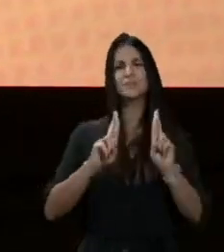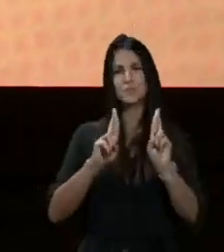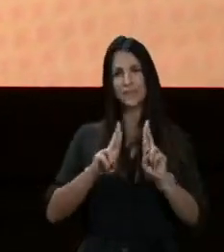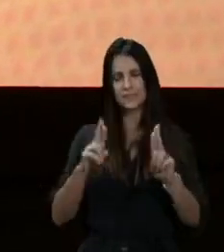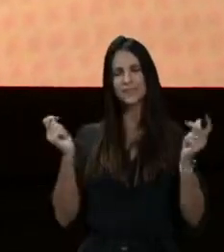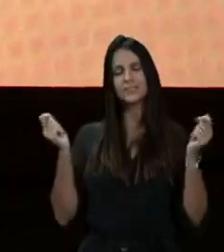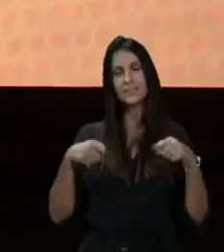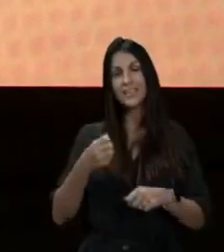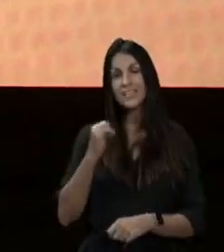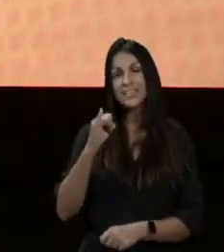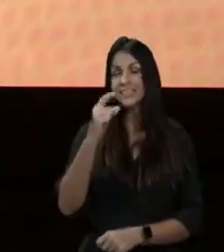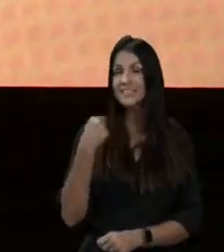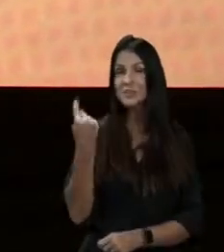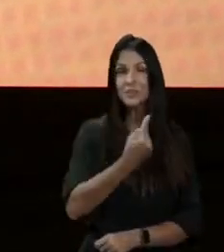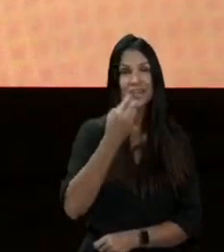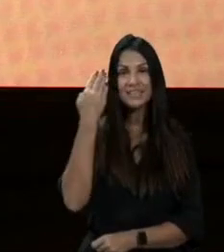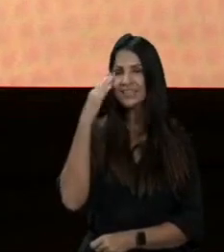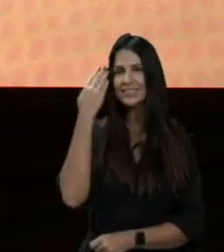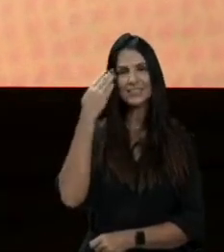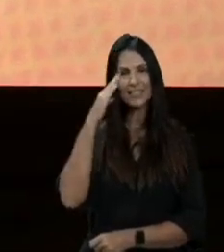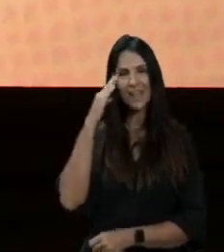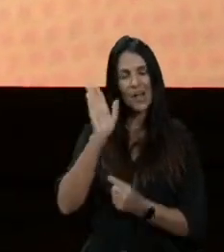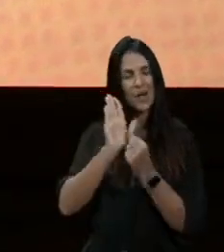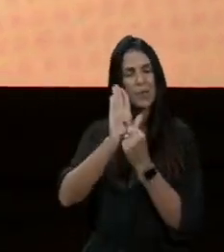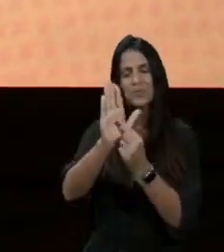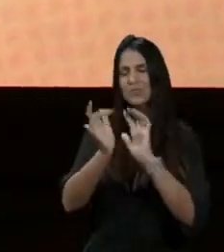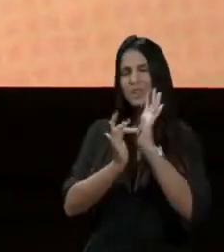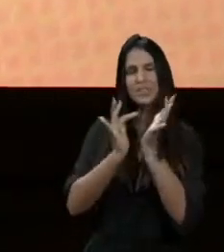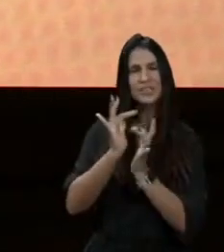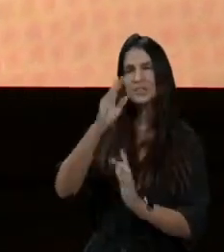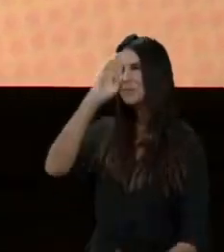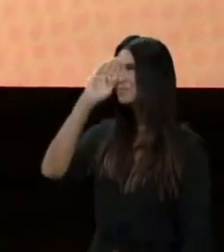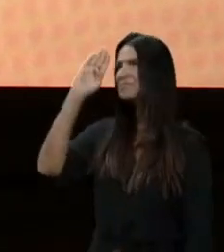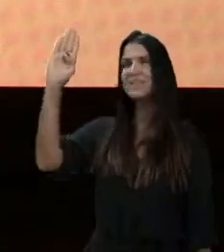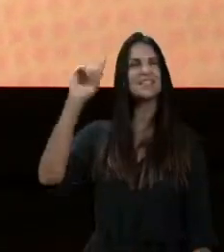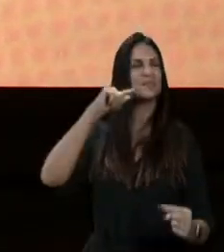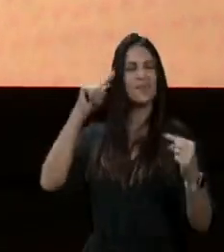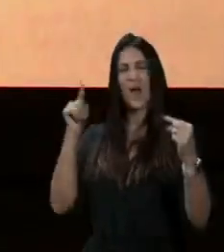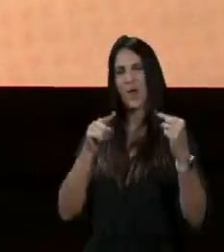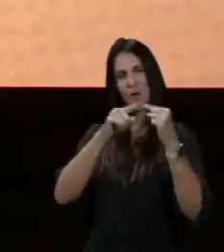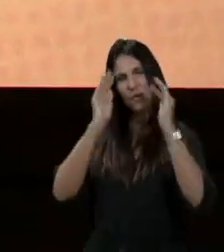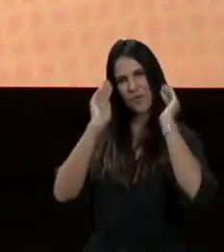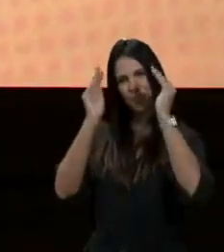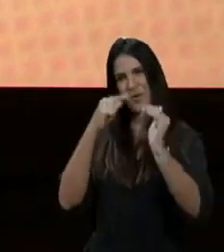E se a gente entender que levar pessoas para Jesus deve ser o maior objetivo da gente